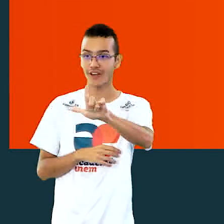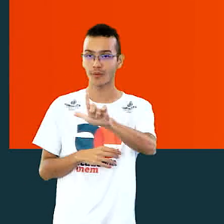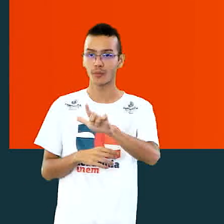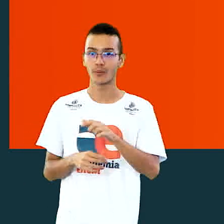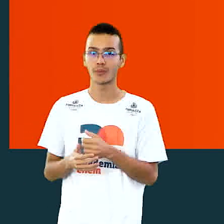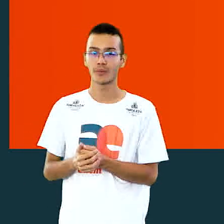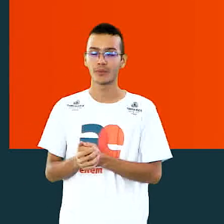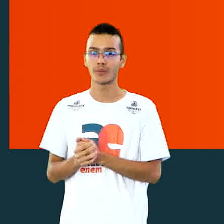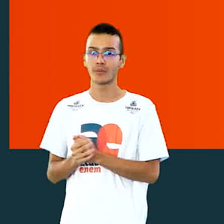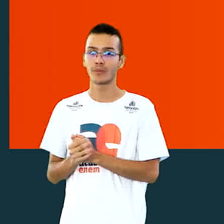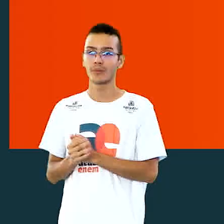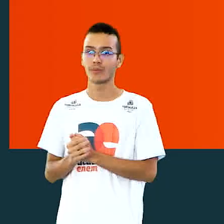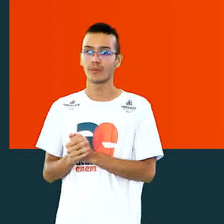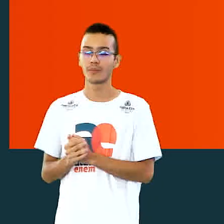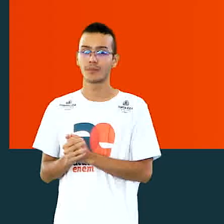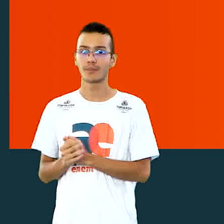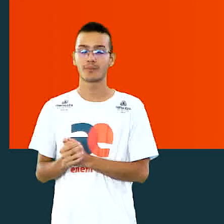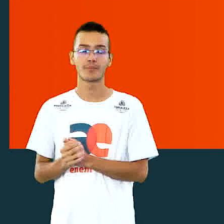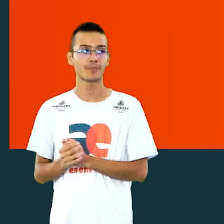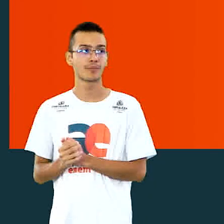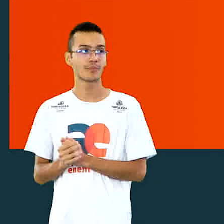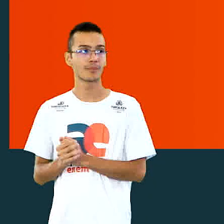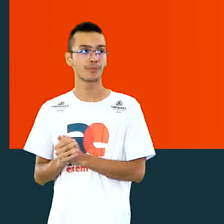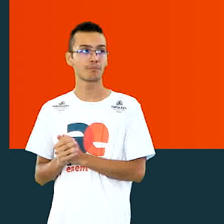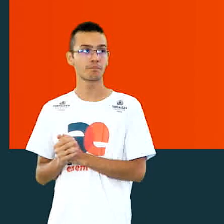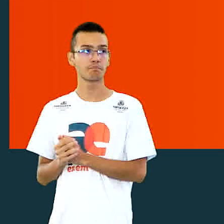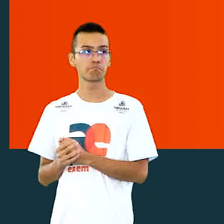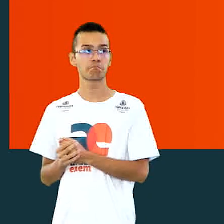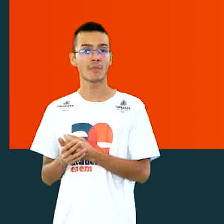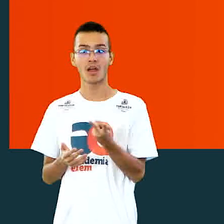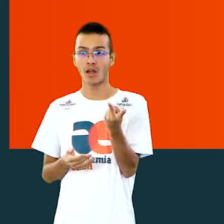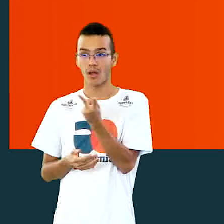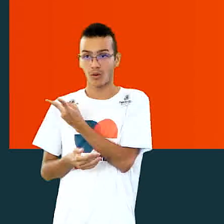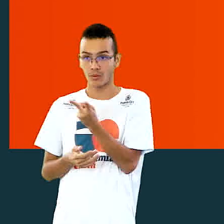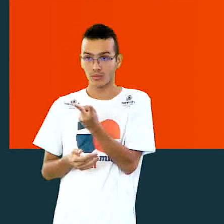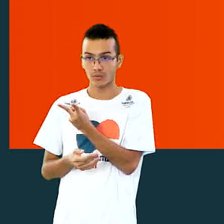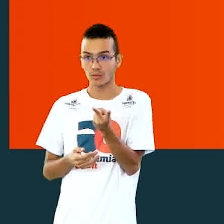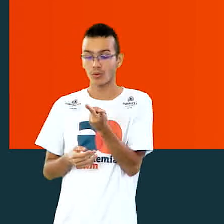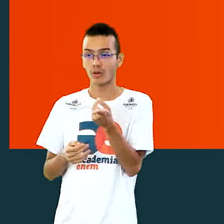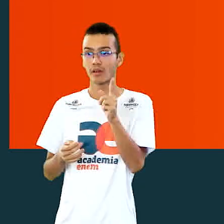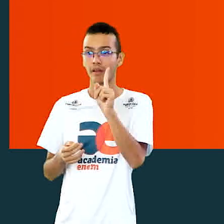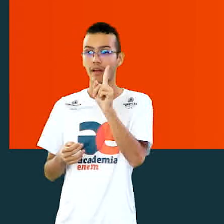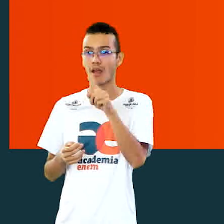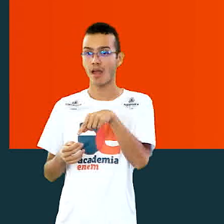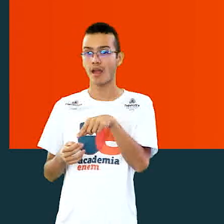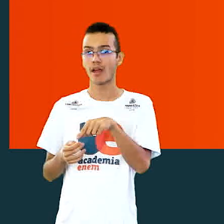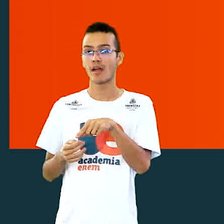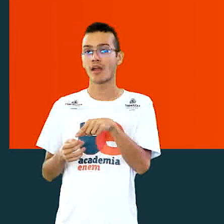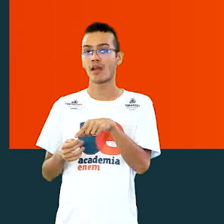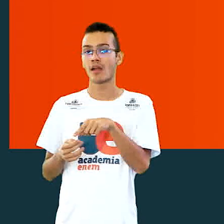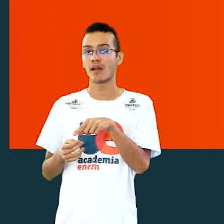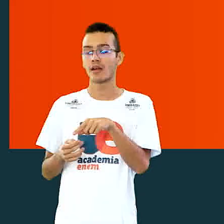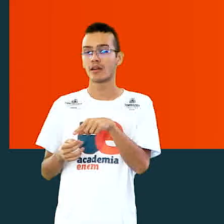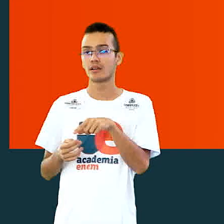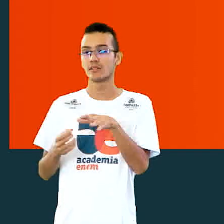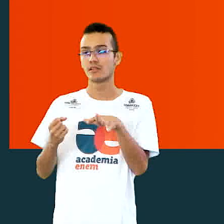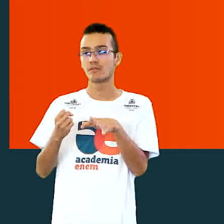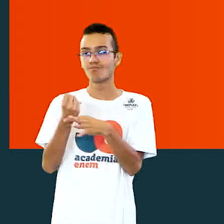o disjuntor. Tanto o fusível como o disjuntor são limitadores de corrente. São o